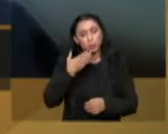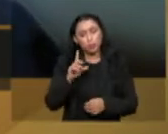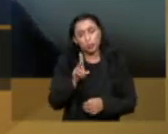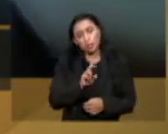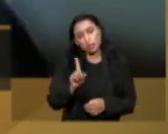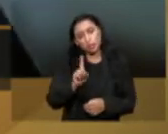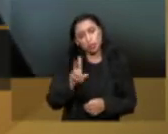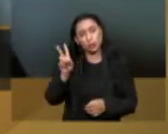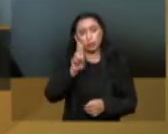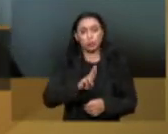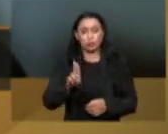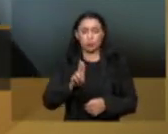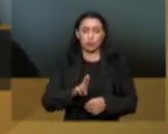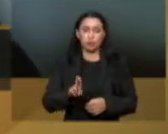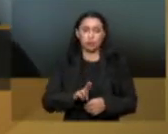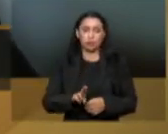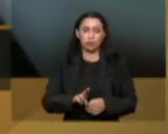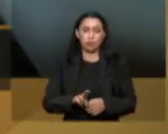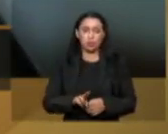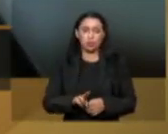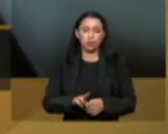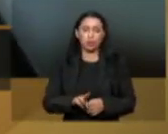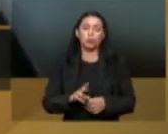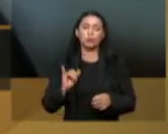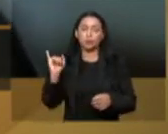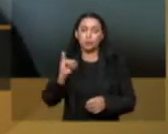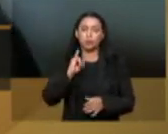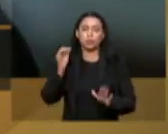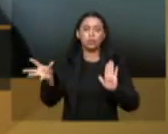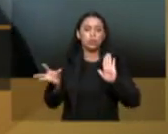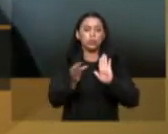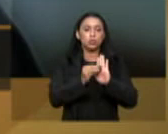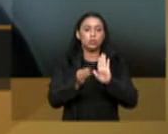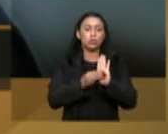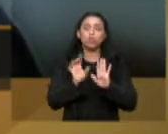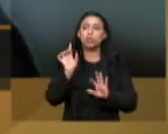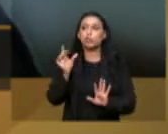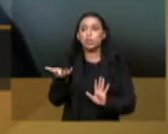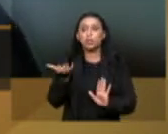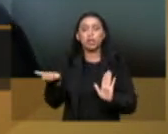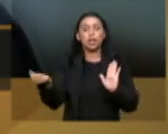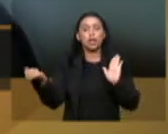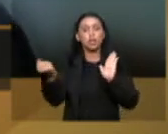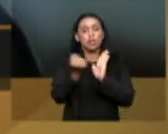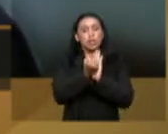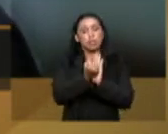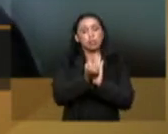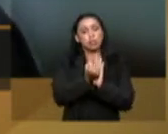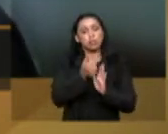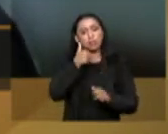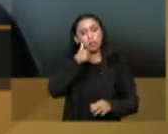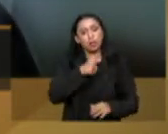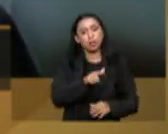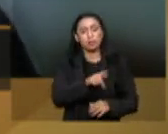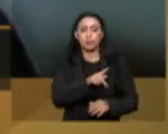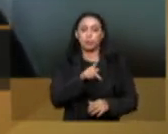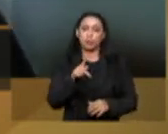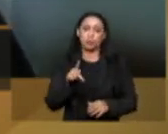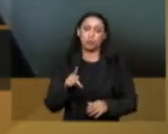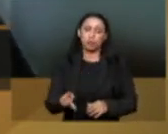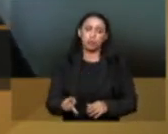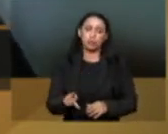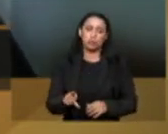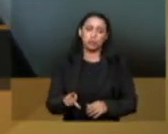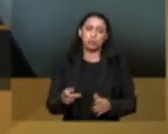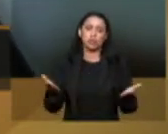com belo conteúdo. Eu gostaria apenas de registrar isso, senhora presidente, e